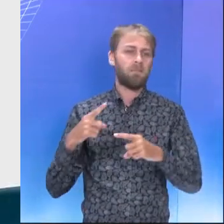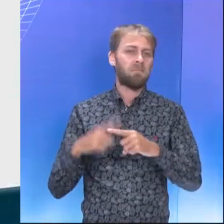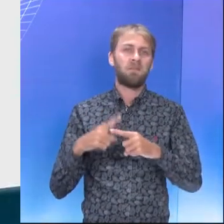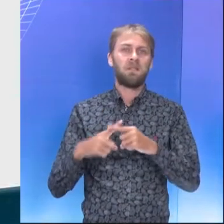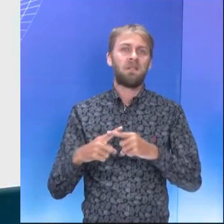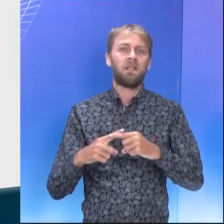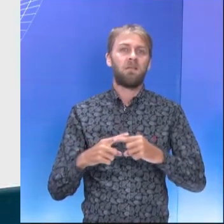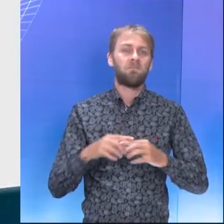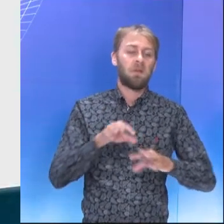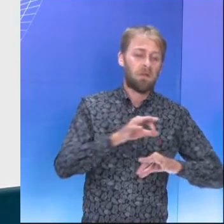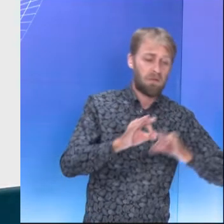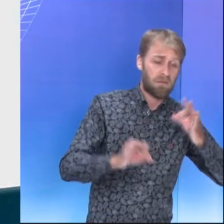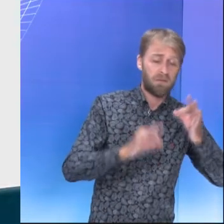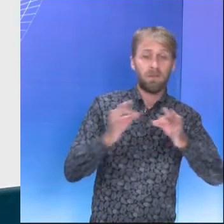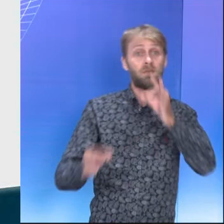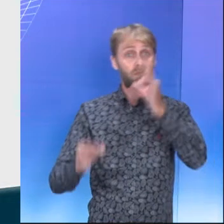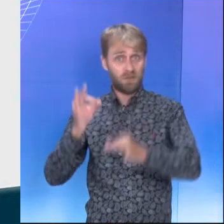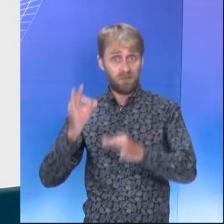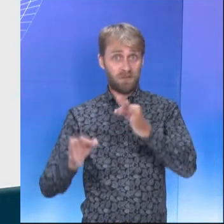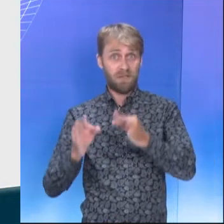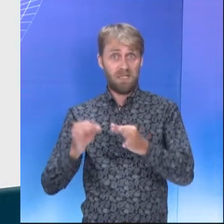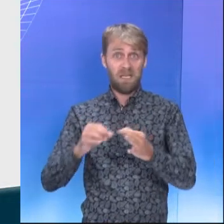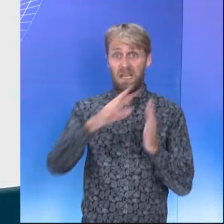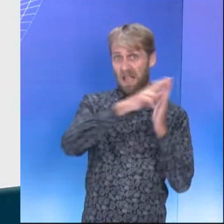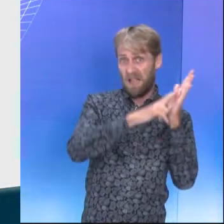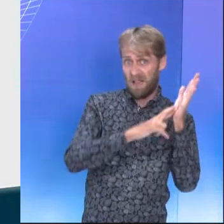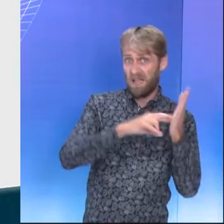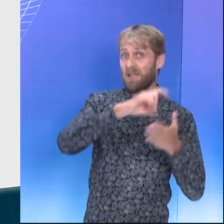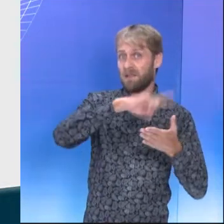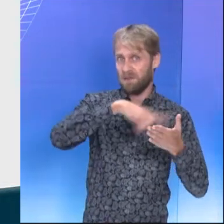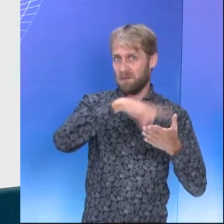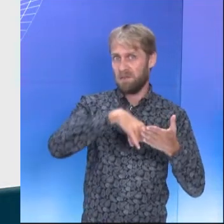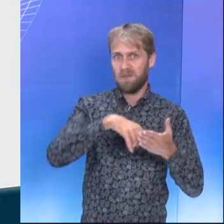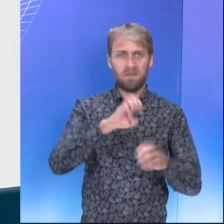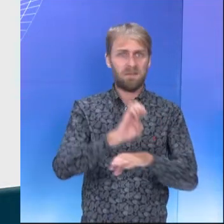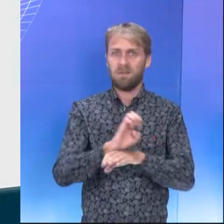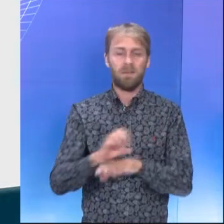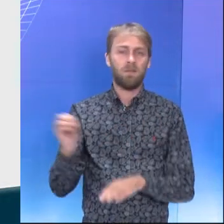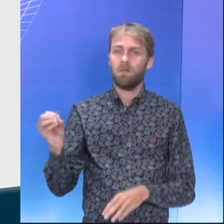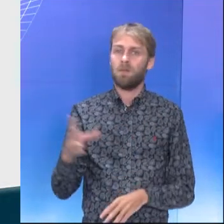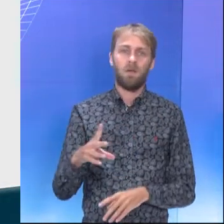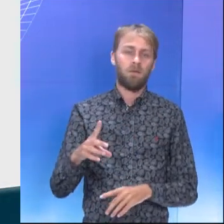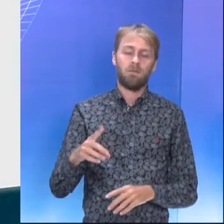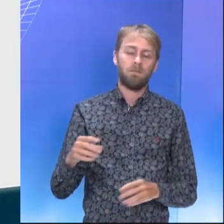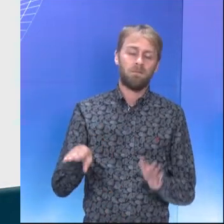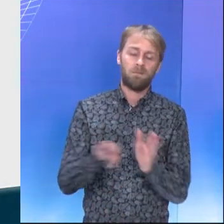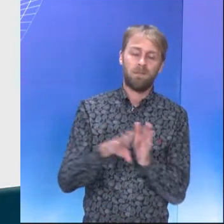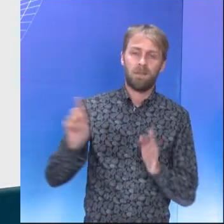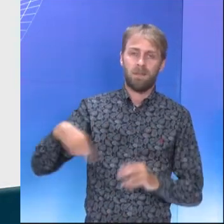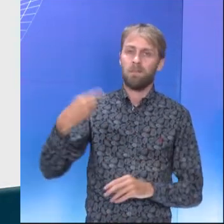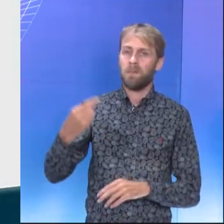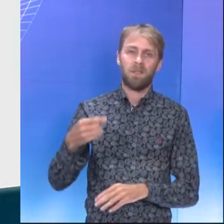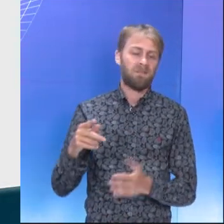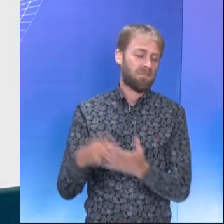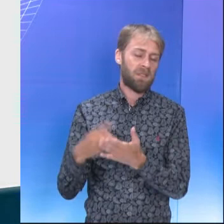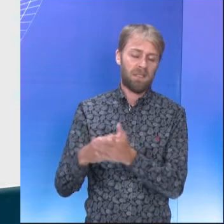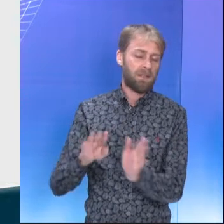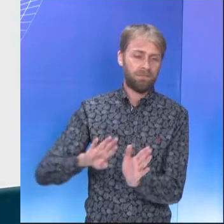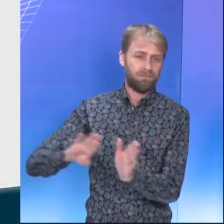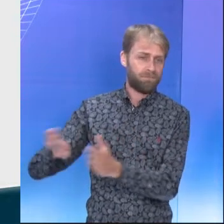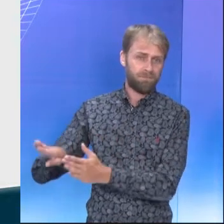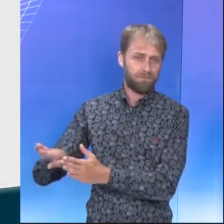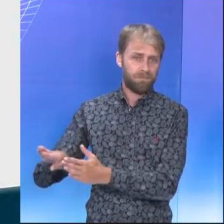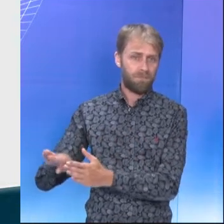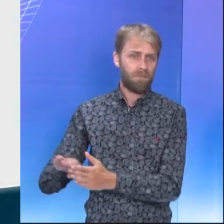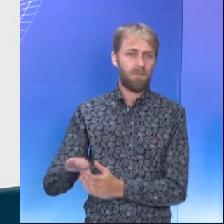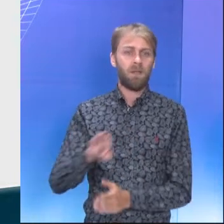em mediação jurídica e regras contratualistas, que é uma coisa do Estado moderno, é uma coisa que veio depois, né? E gestão